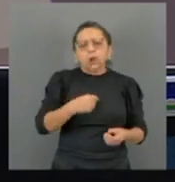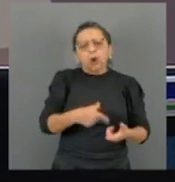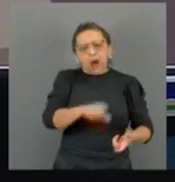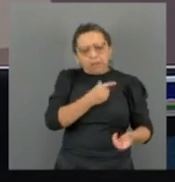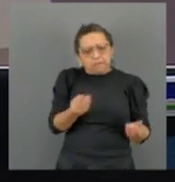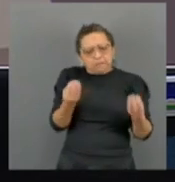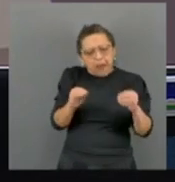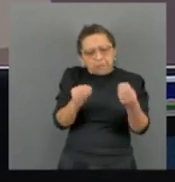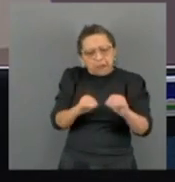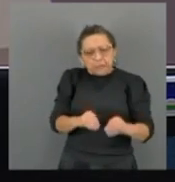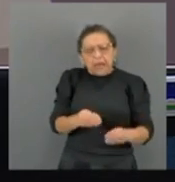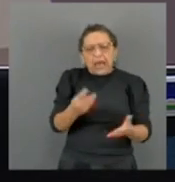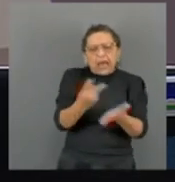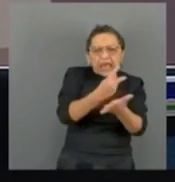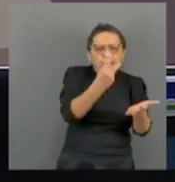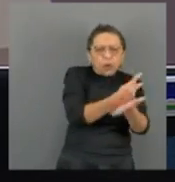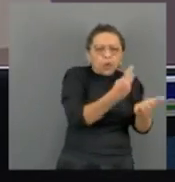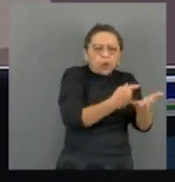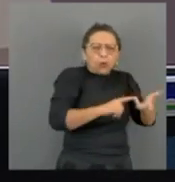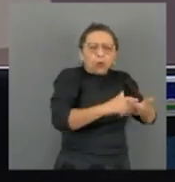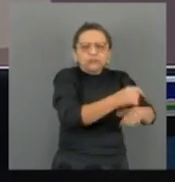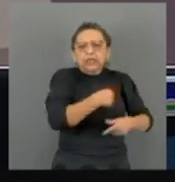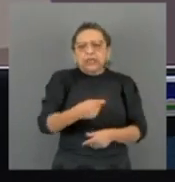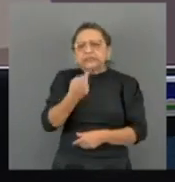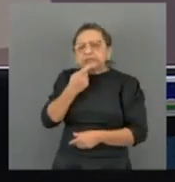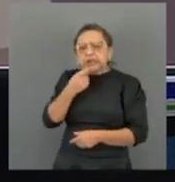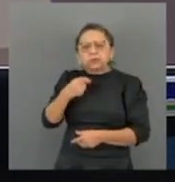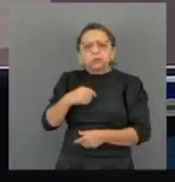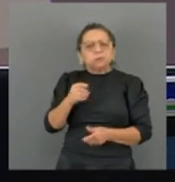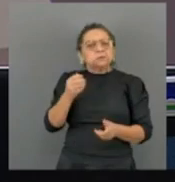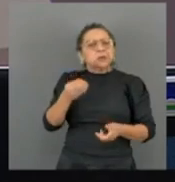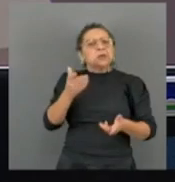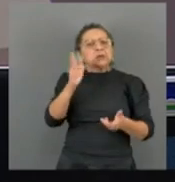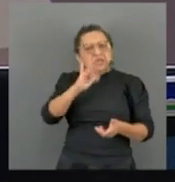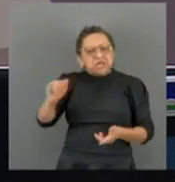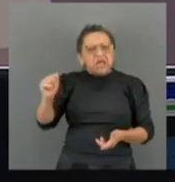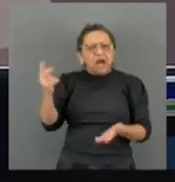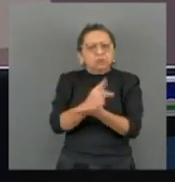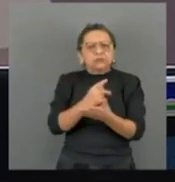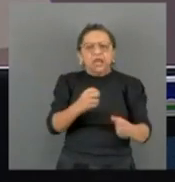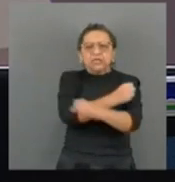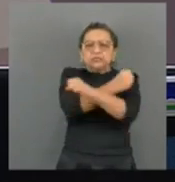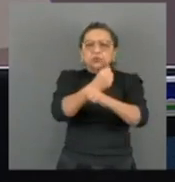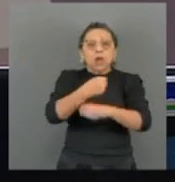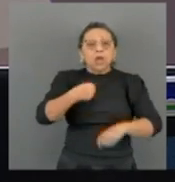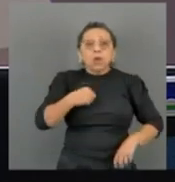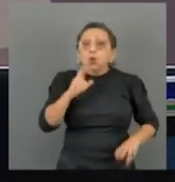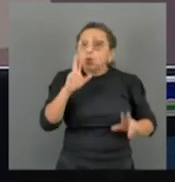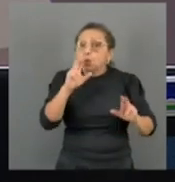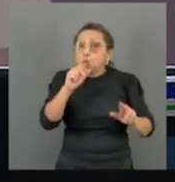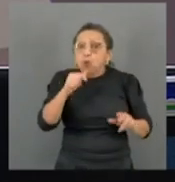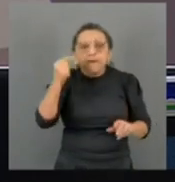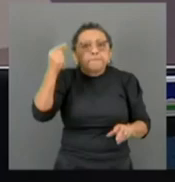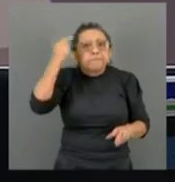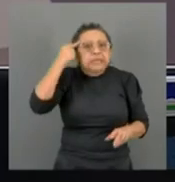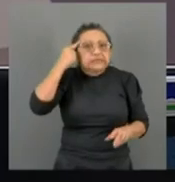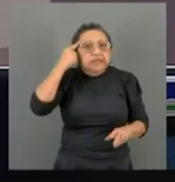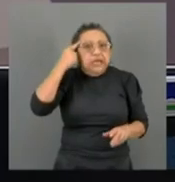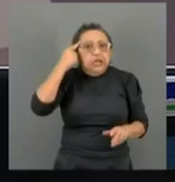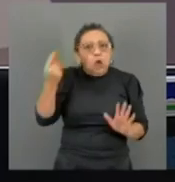criticando devem ser censurados. Eu nunca quis censura de ninguém.